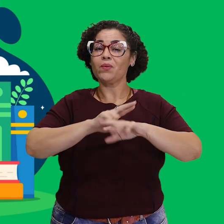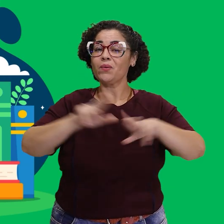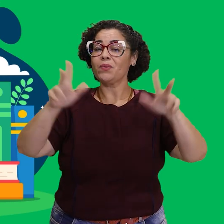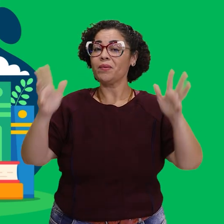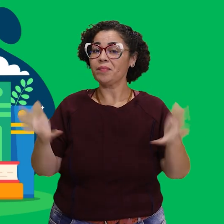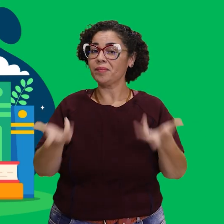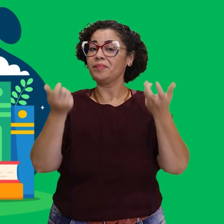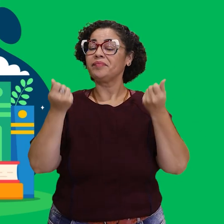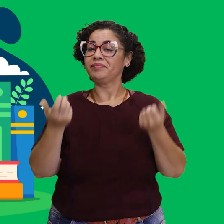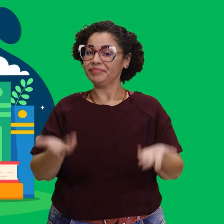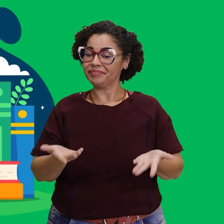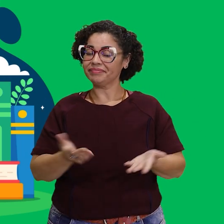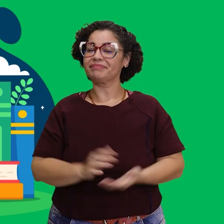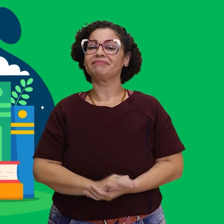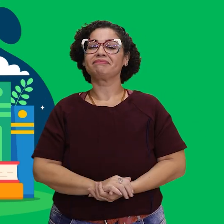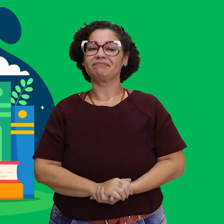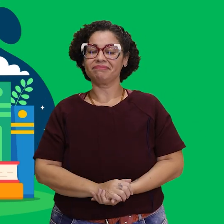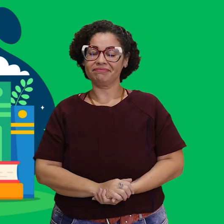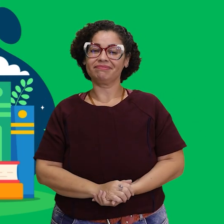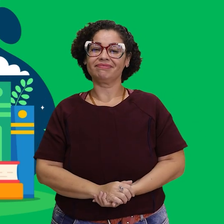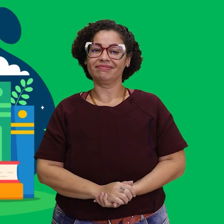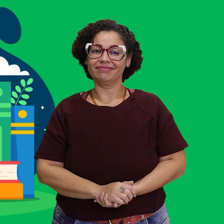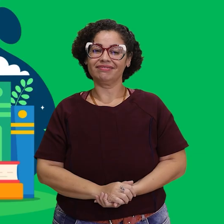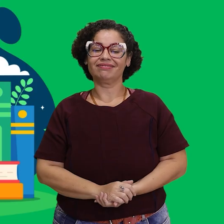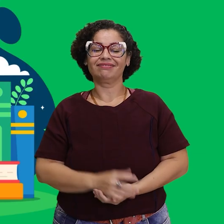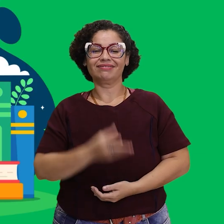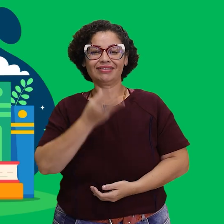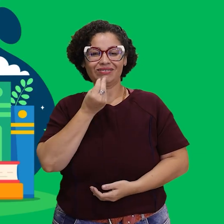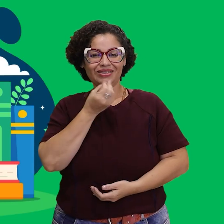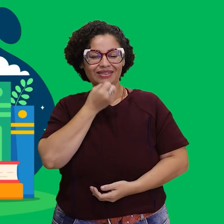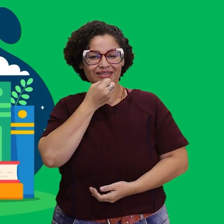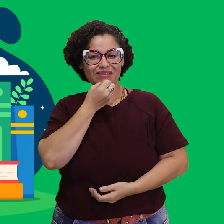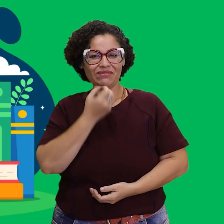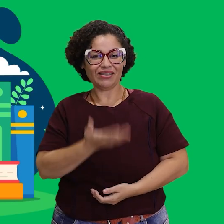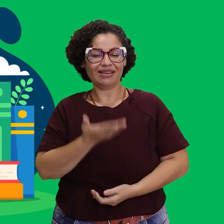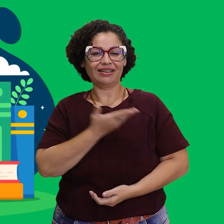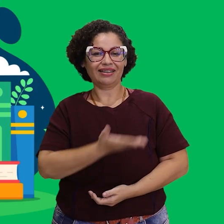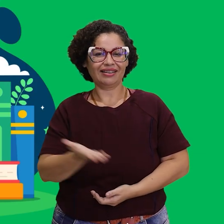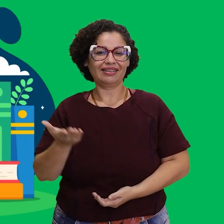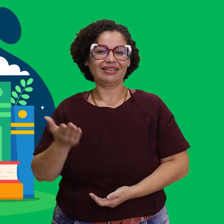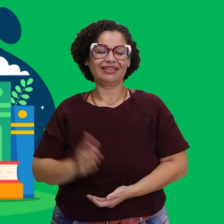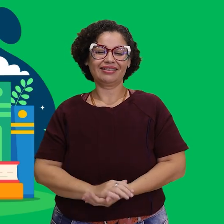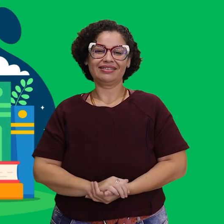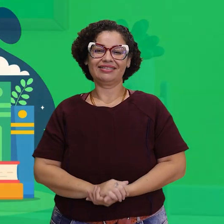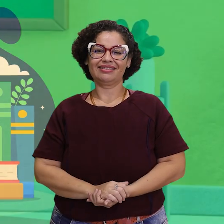incríveis. Certo, pessoal? Muito bem!